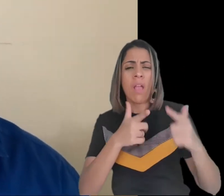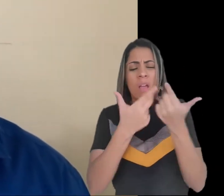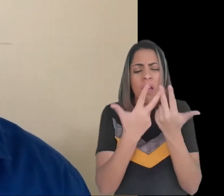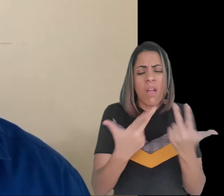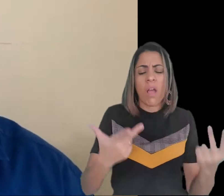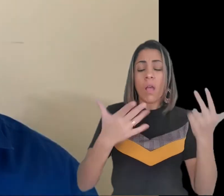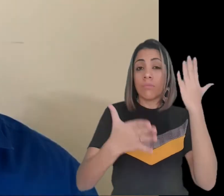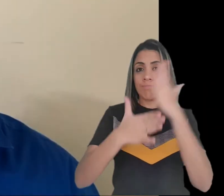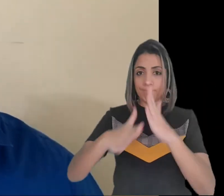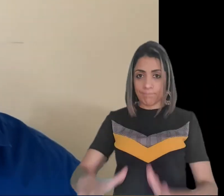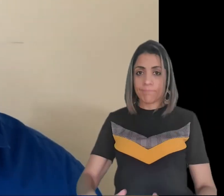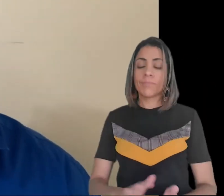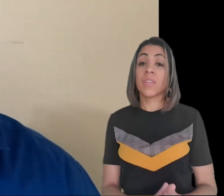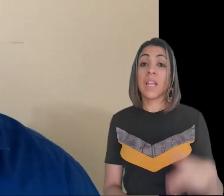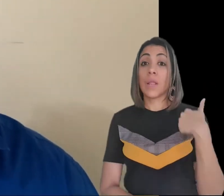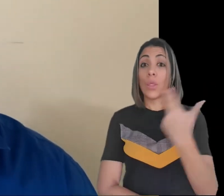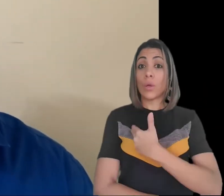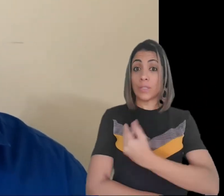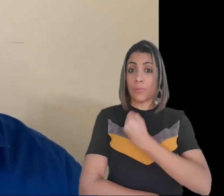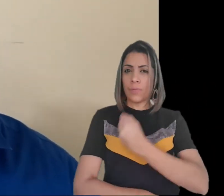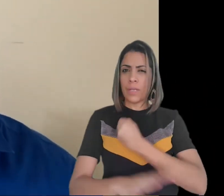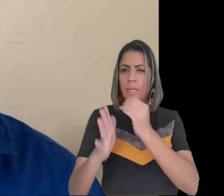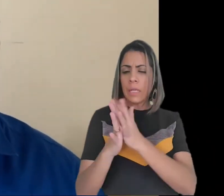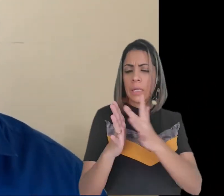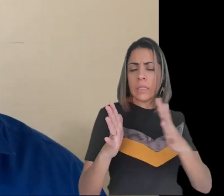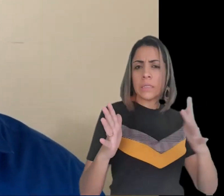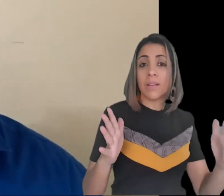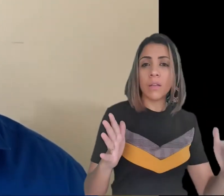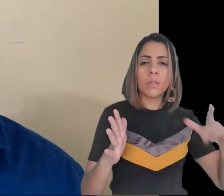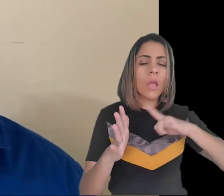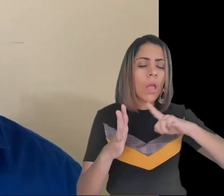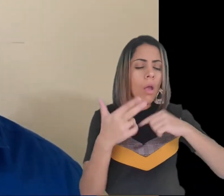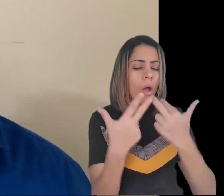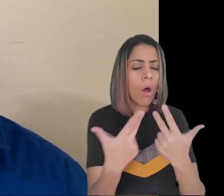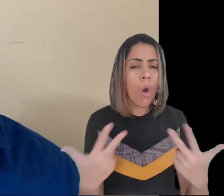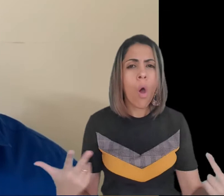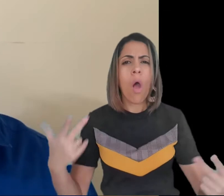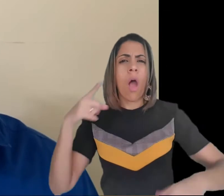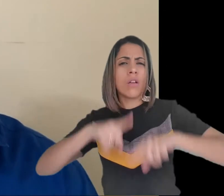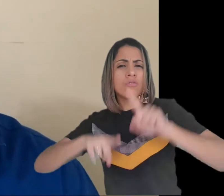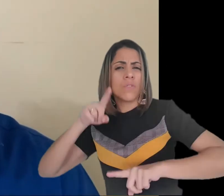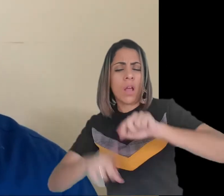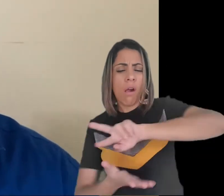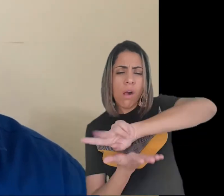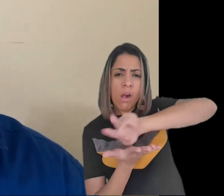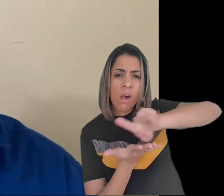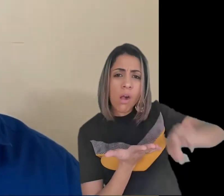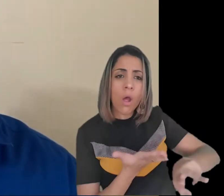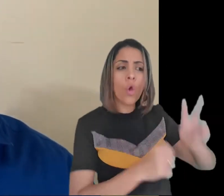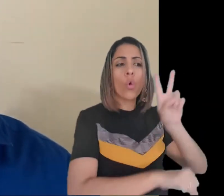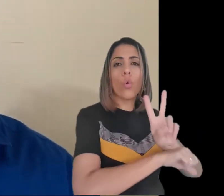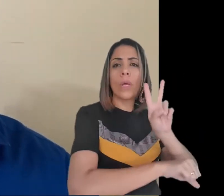e as adversidades. Em nossa vida cotidiana, temos uma infinidade de cuidados que precisamos exercer. Precisamos cuidar da